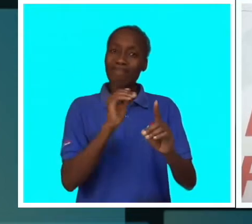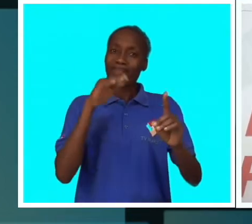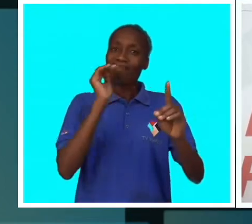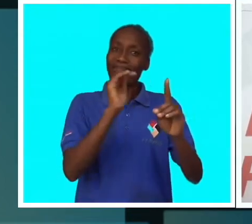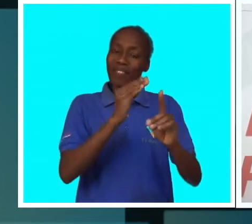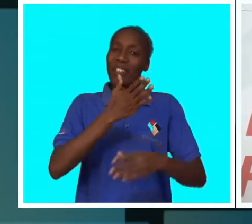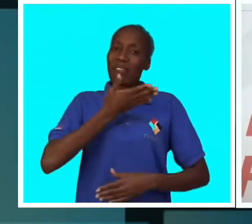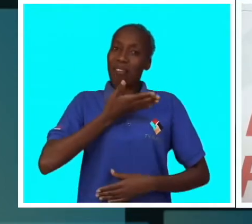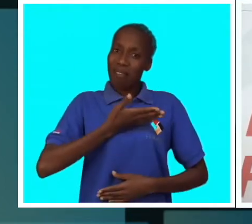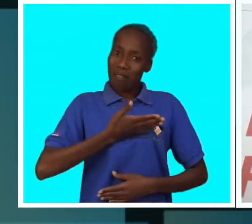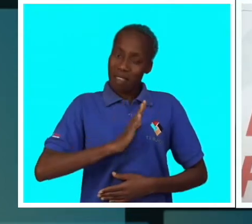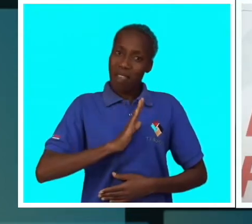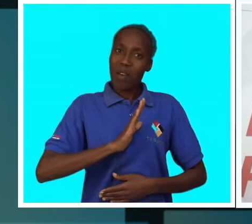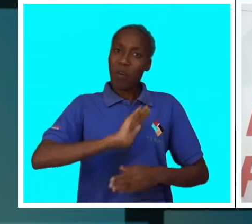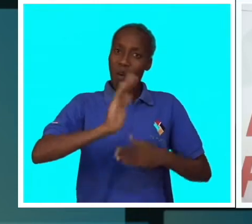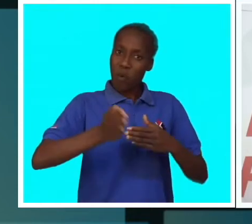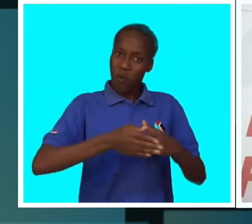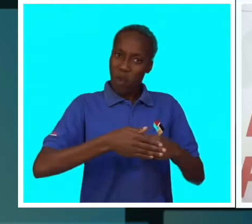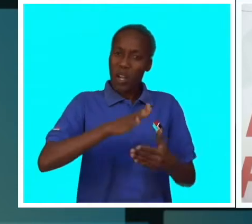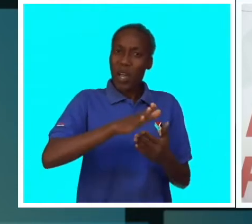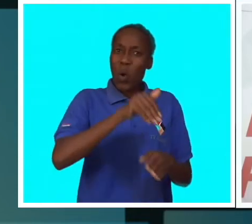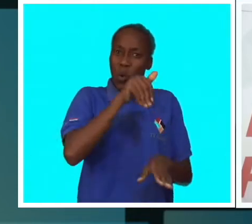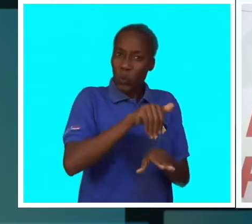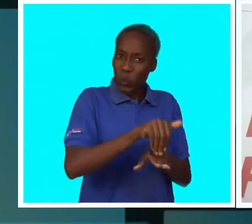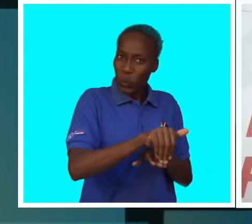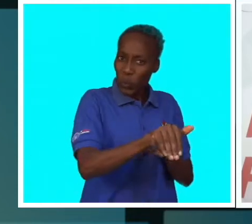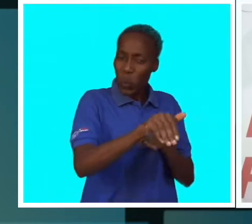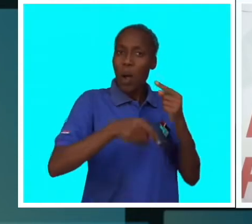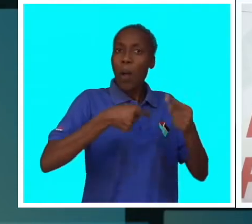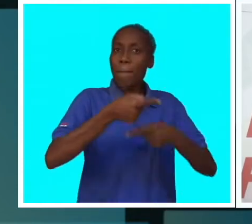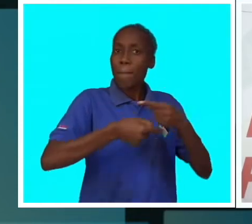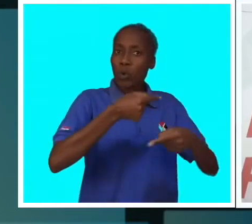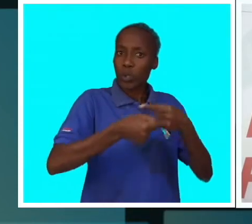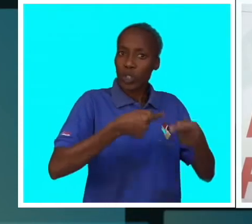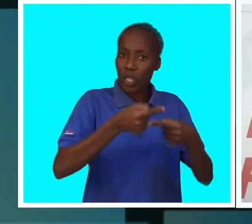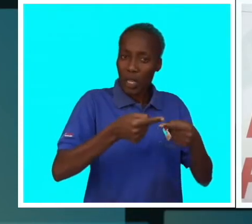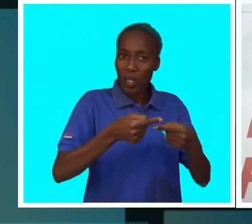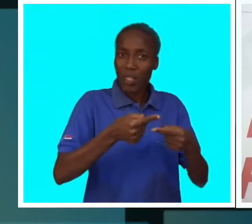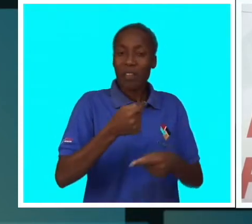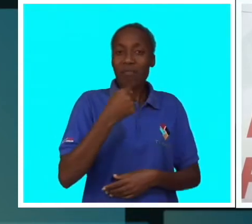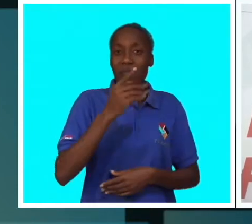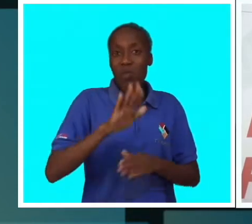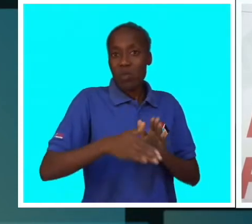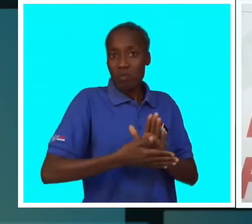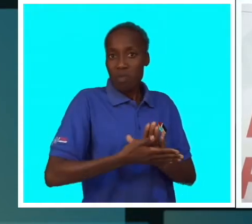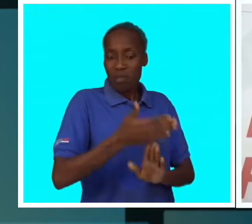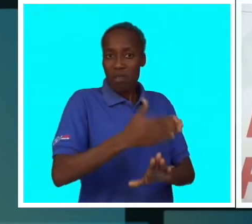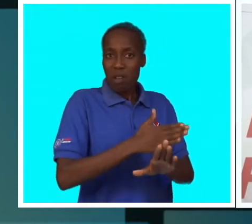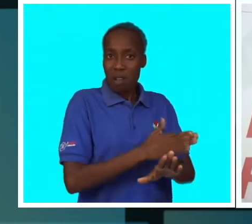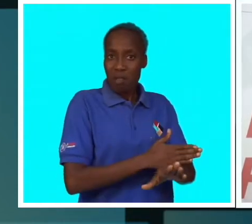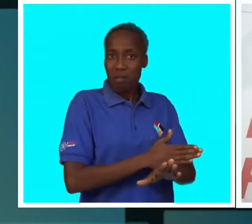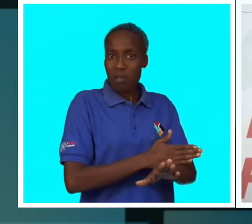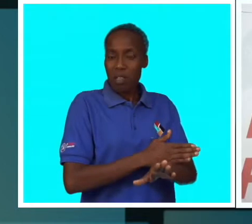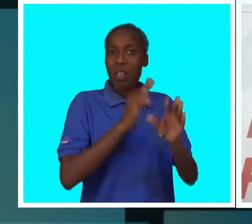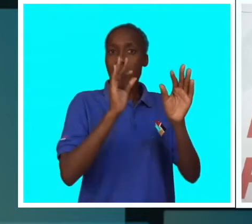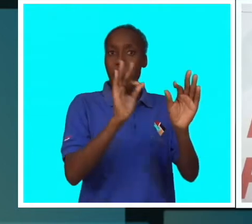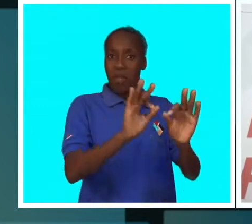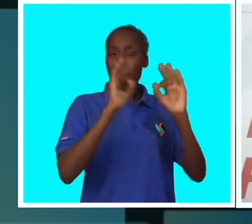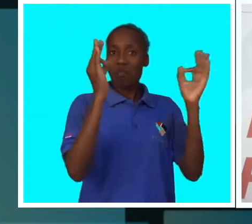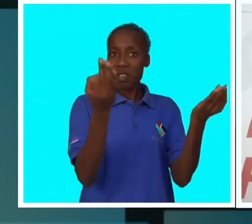insistindo, convencendo a manter neste projeto que foi largamente mencionado pela Federação